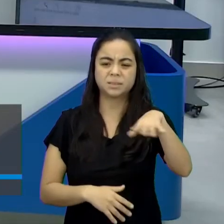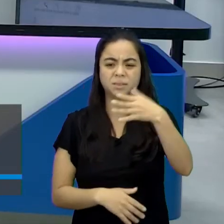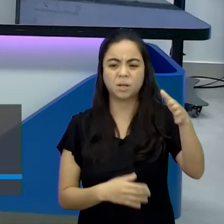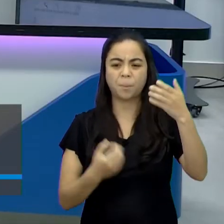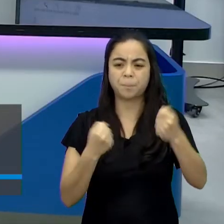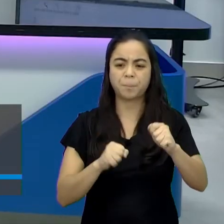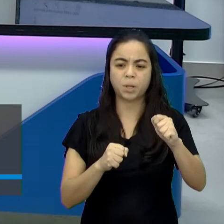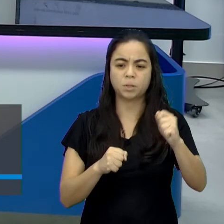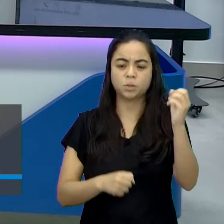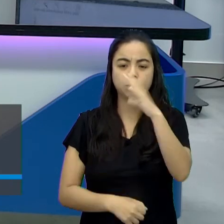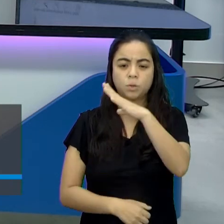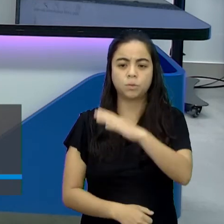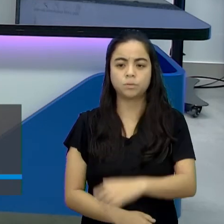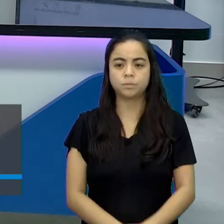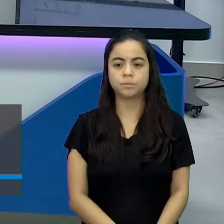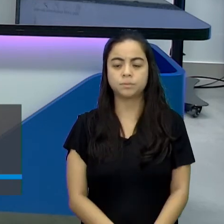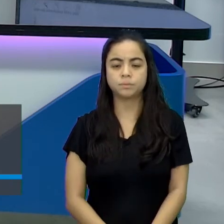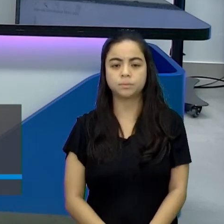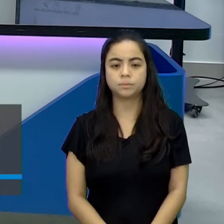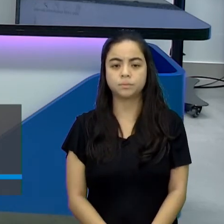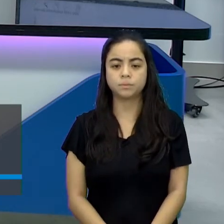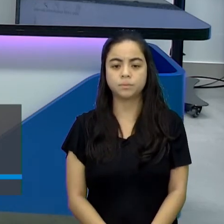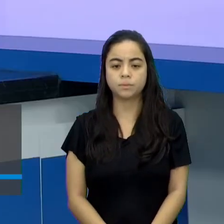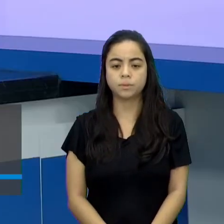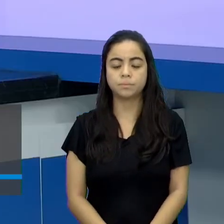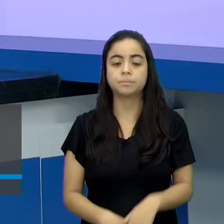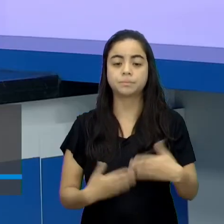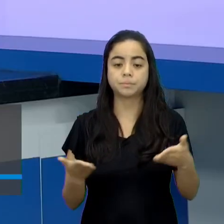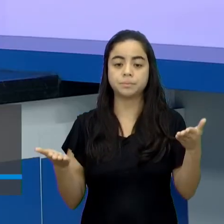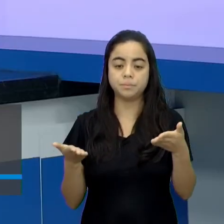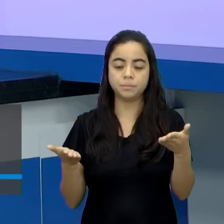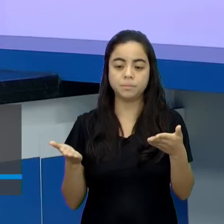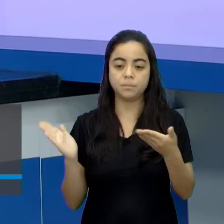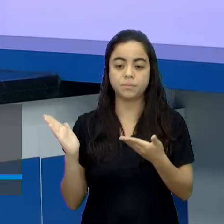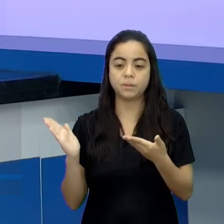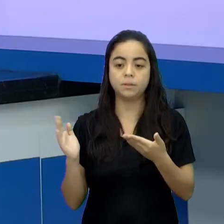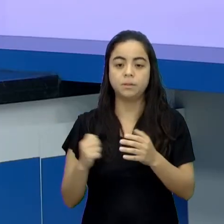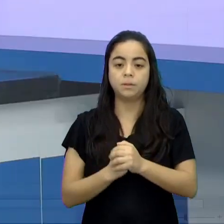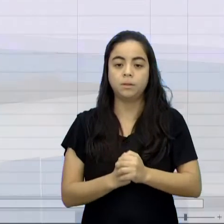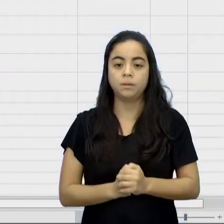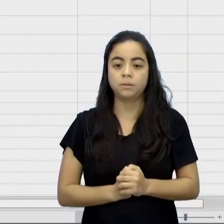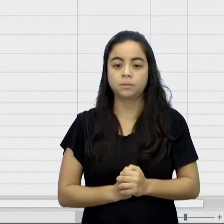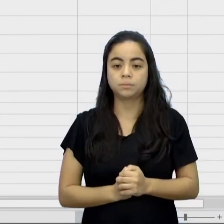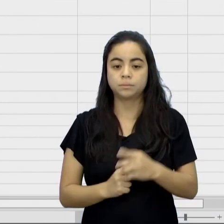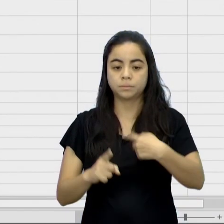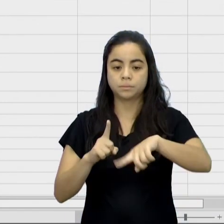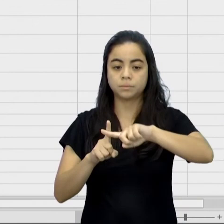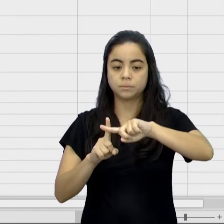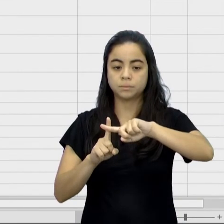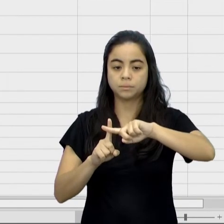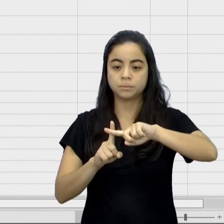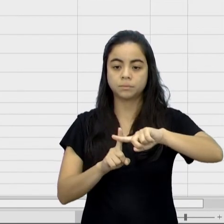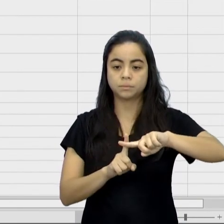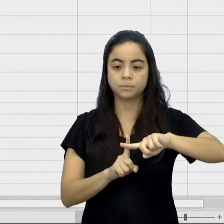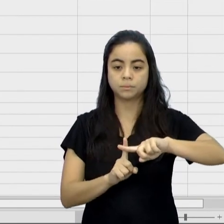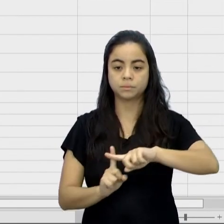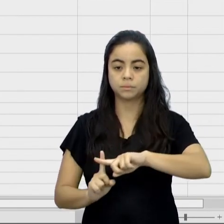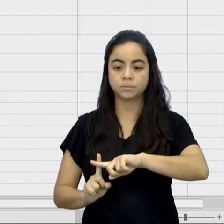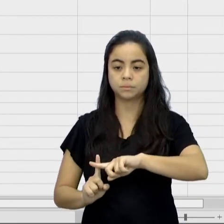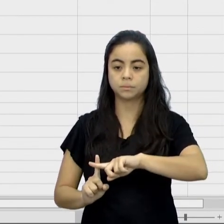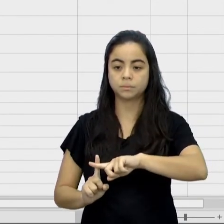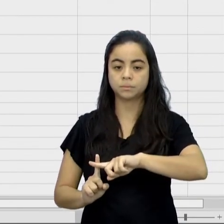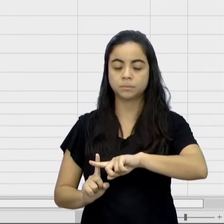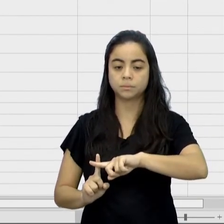abrir uma nova aba? Uma nova aba. Ah, então tá bom. Então aqui, ó, eu clico nesse maisinho aqui embaixo, ó. Tá vendo esse